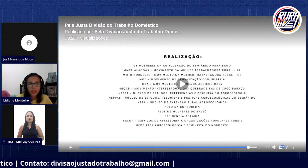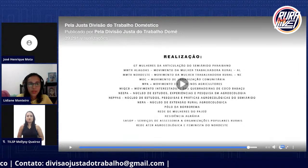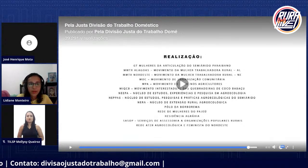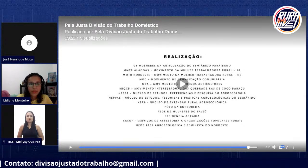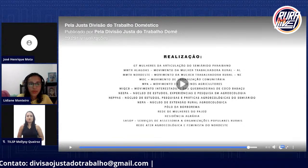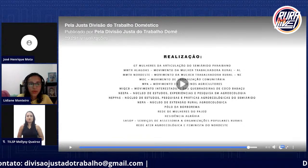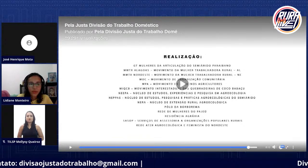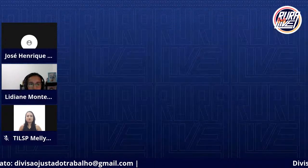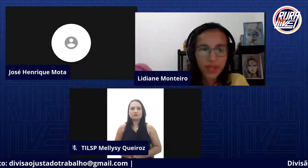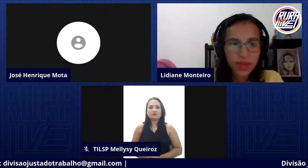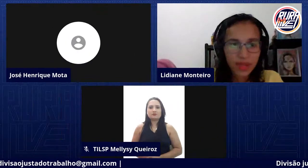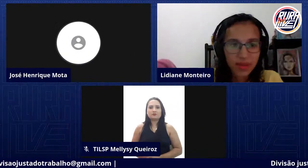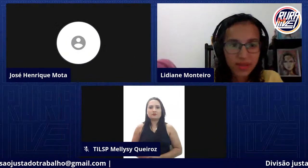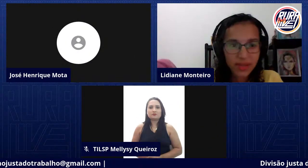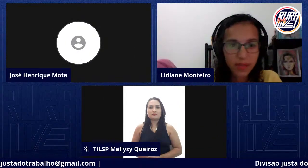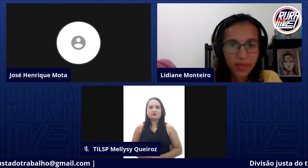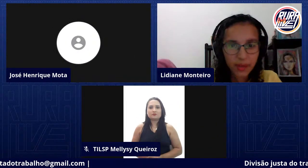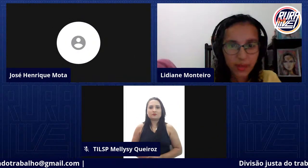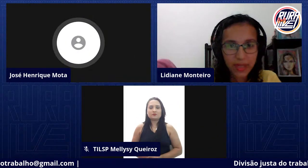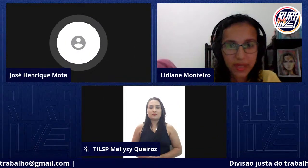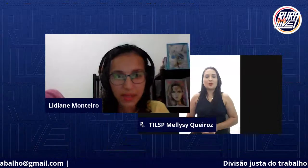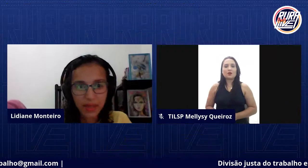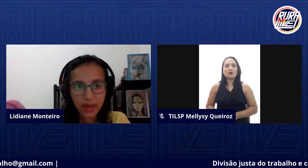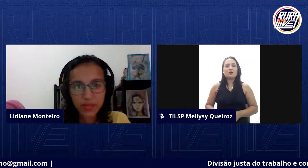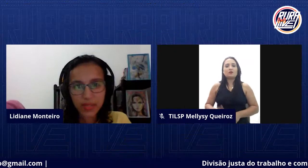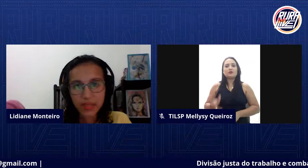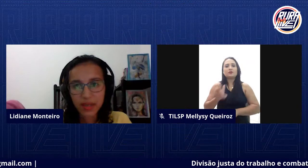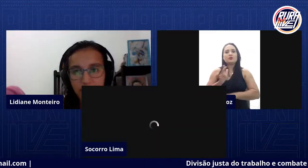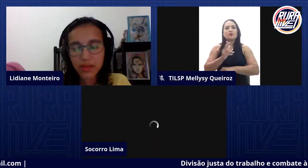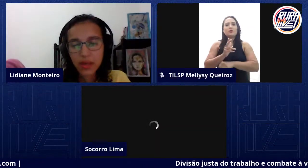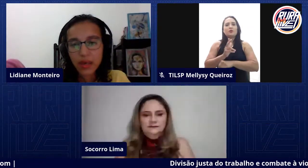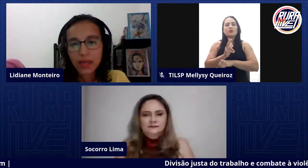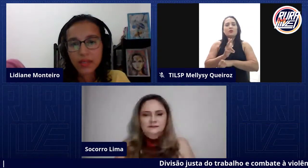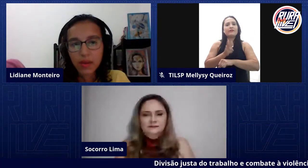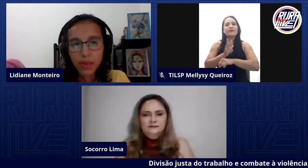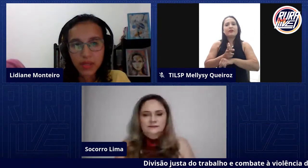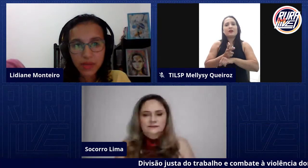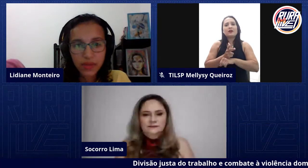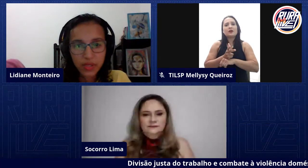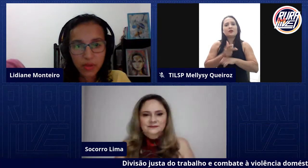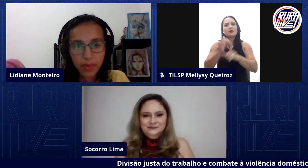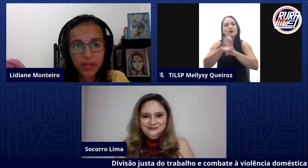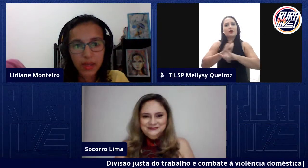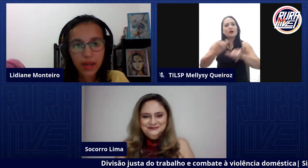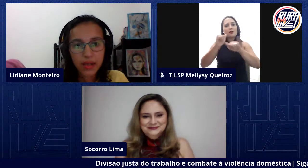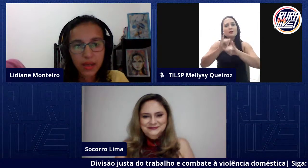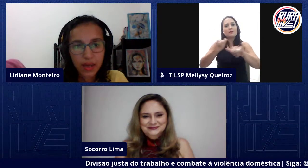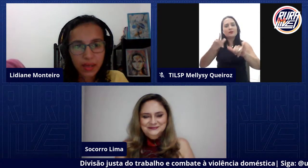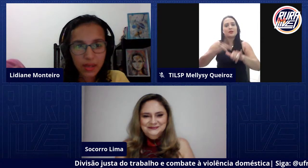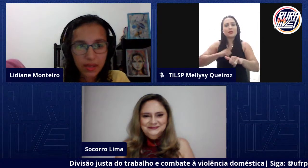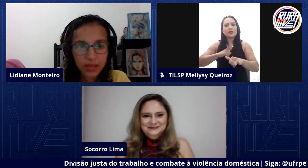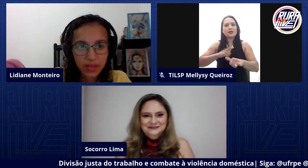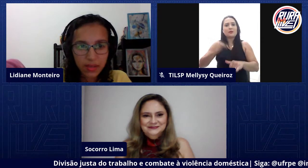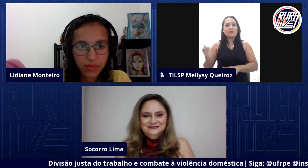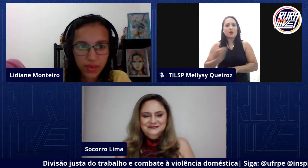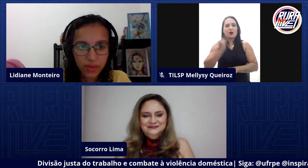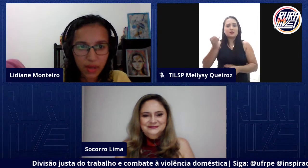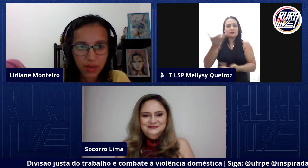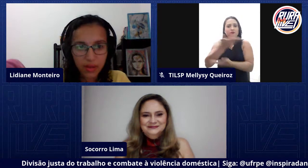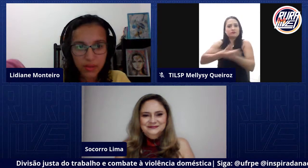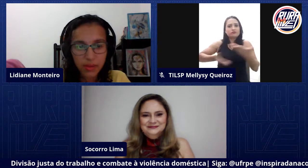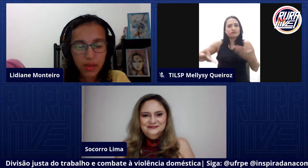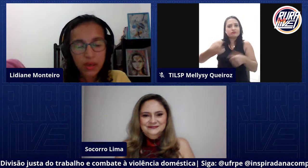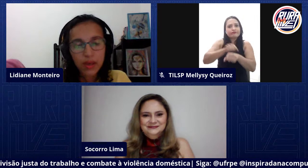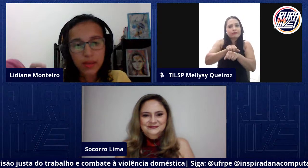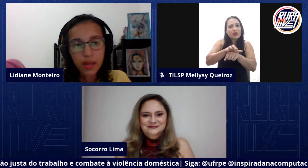Então, pessoal, esse foi o vídeo da nossa da campanha, né, que está acontecendo. Então, é importante vocês compartilharem. Aqui na descrição do vídeo